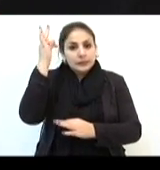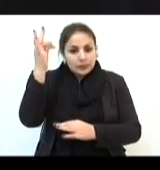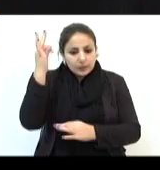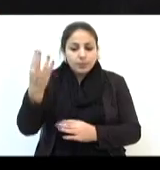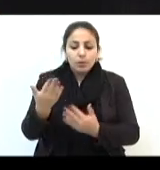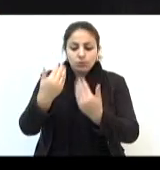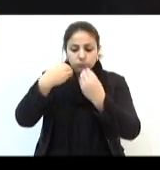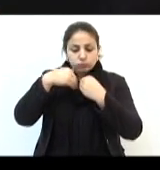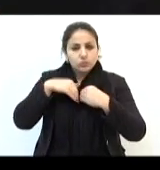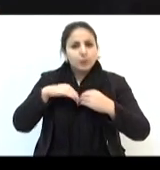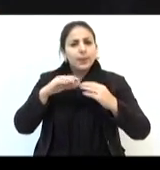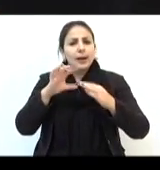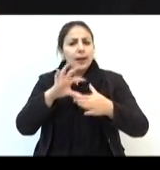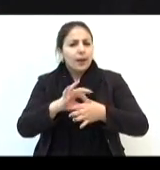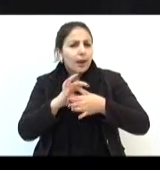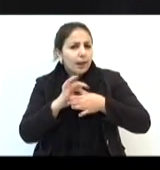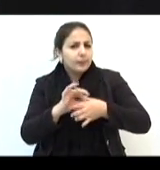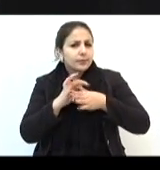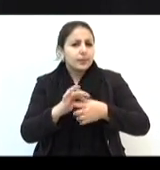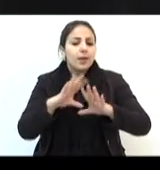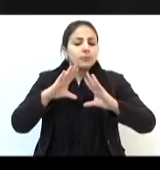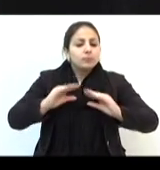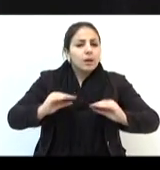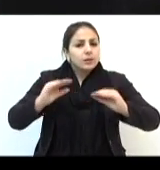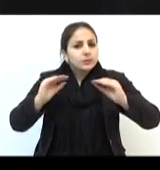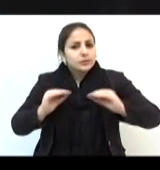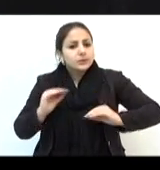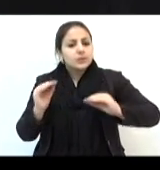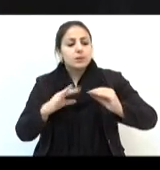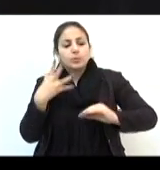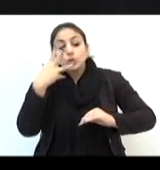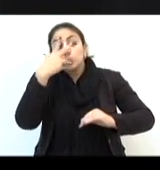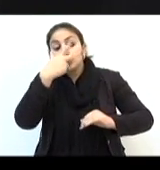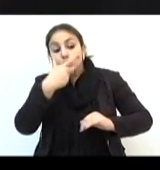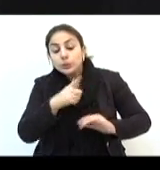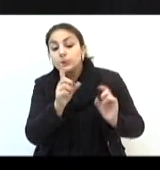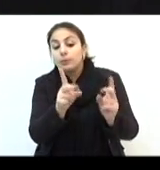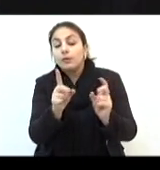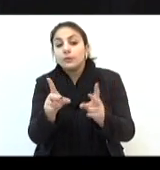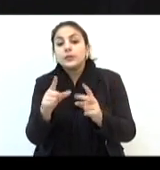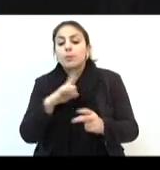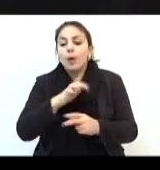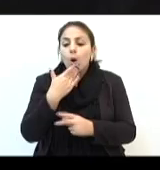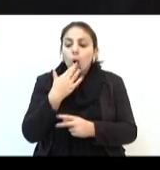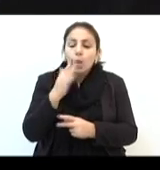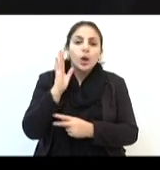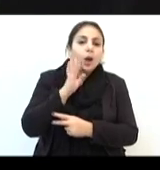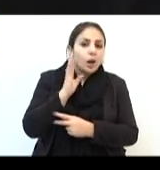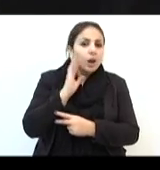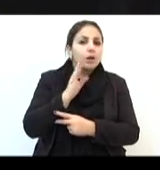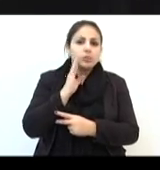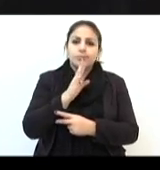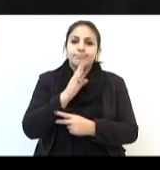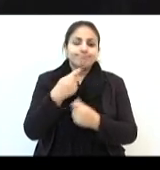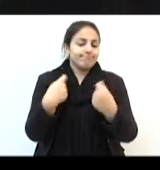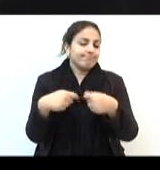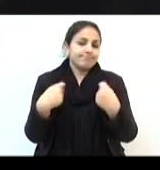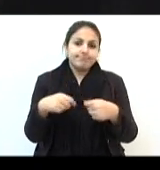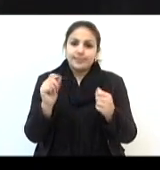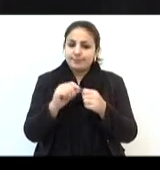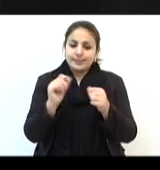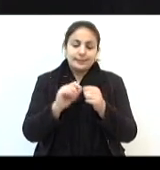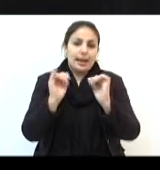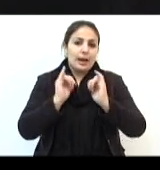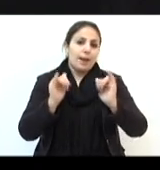para poder a carne ficar macia, para ele ser bonito para venda, para ter uma coloração legal. Não precisa fazer